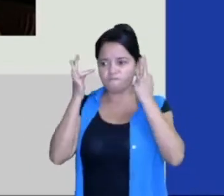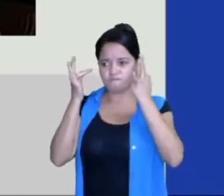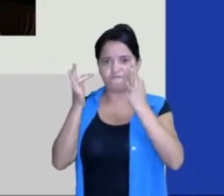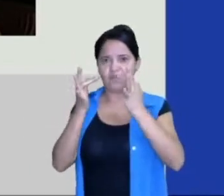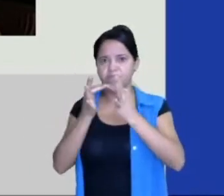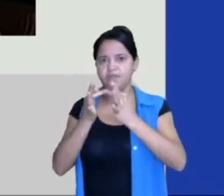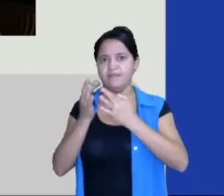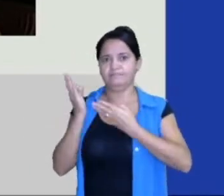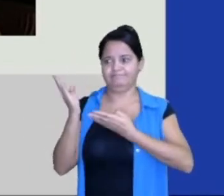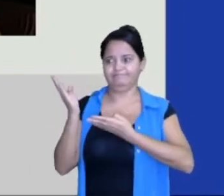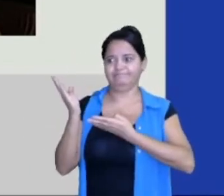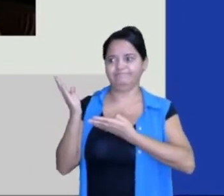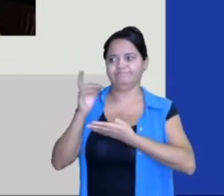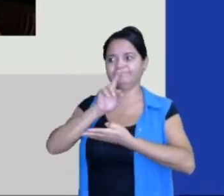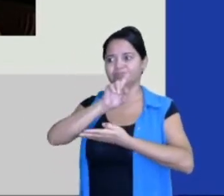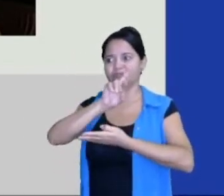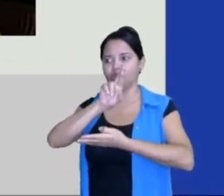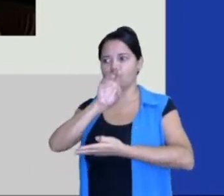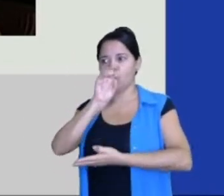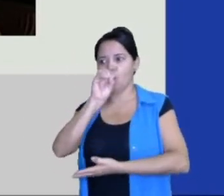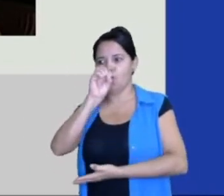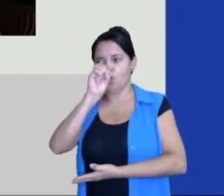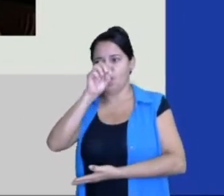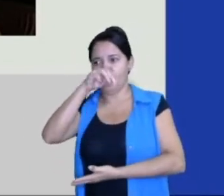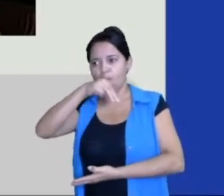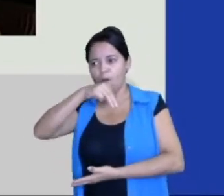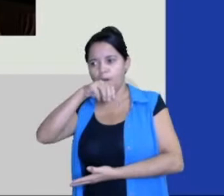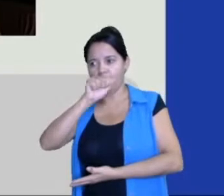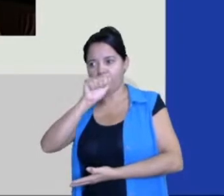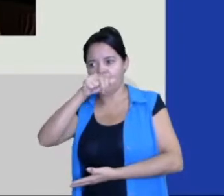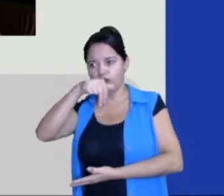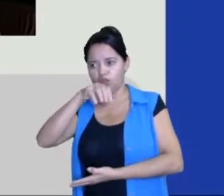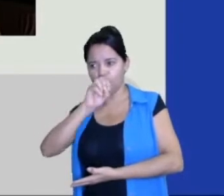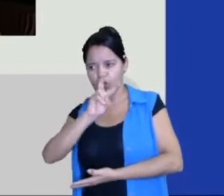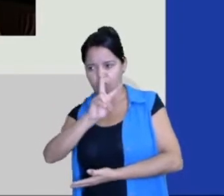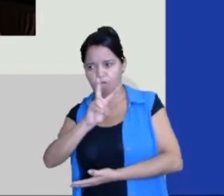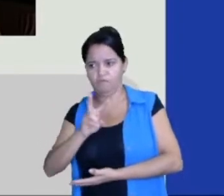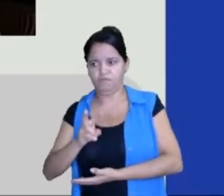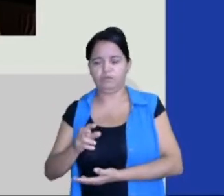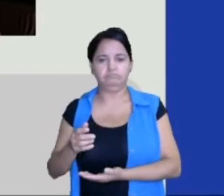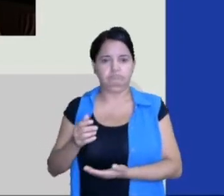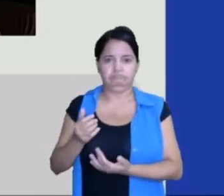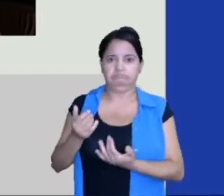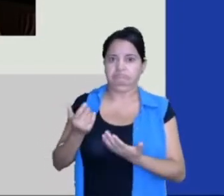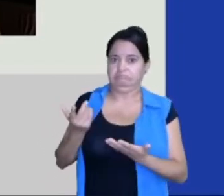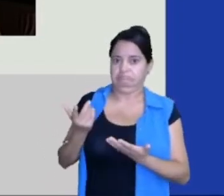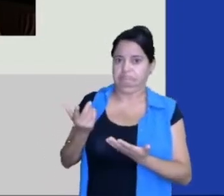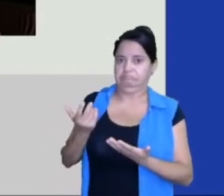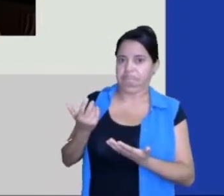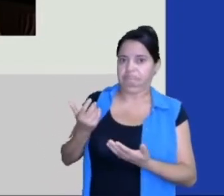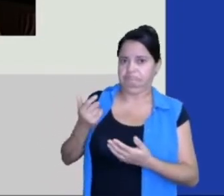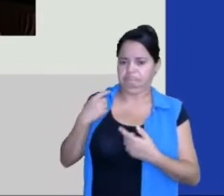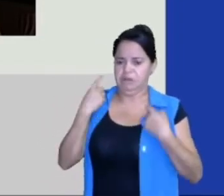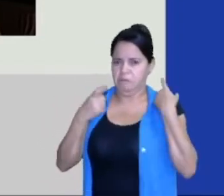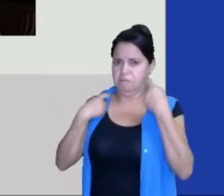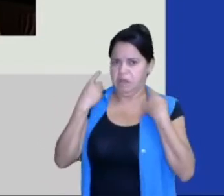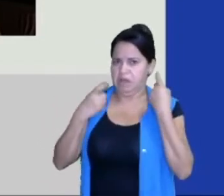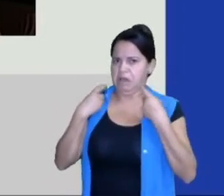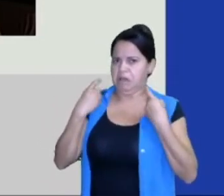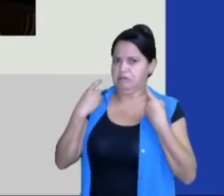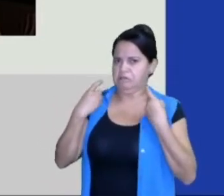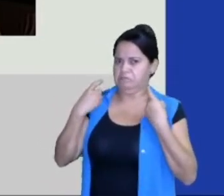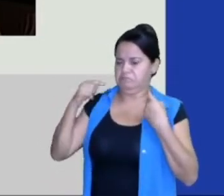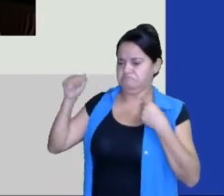eles não se preocupavam com, como eu falei já, né? com a situação do povo.